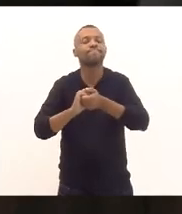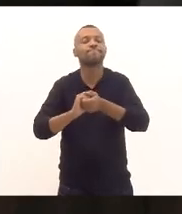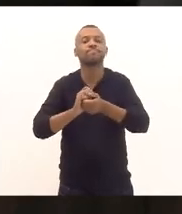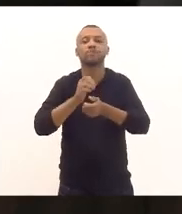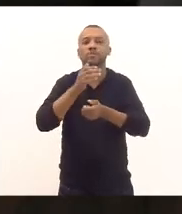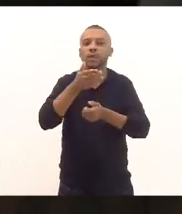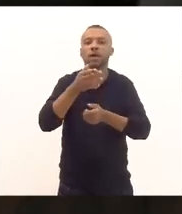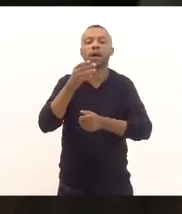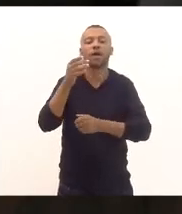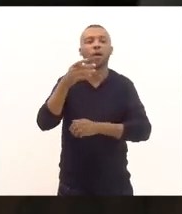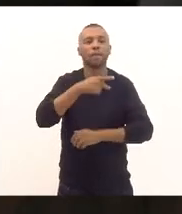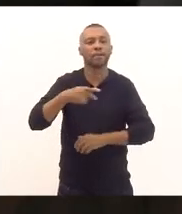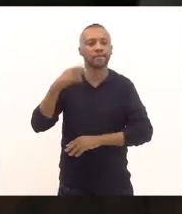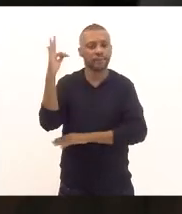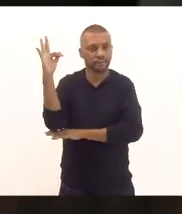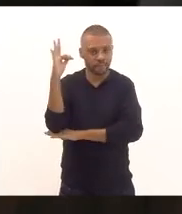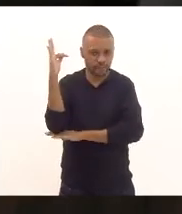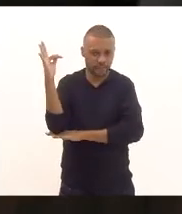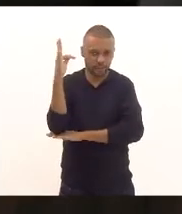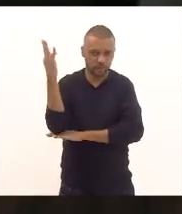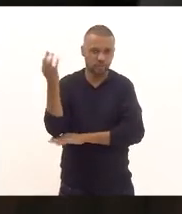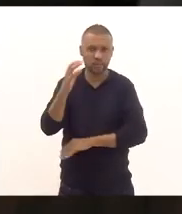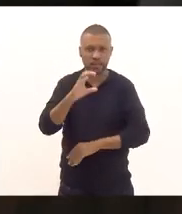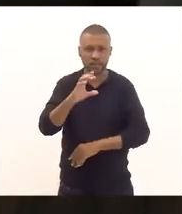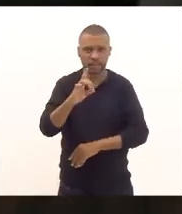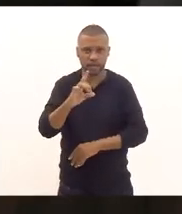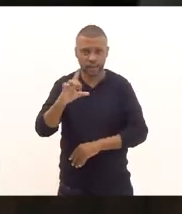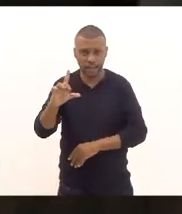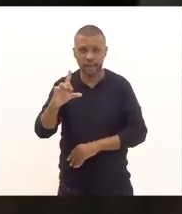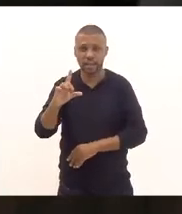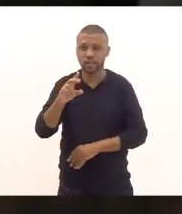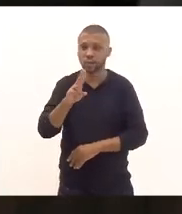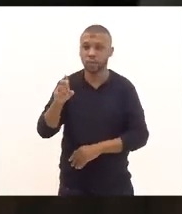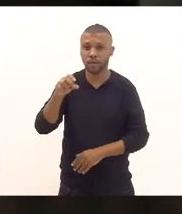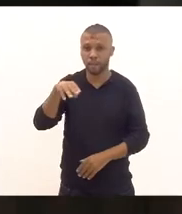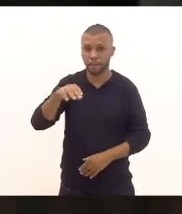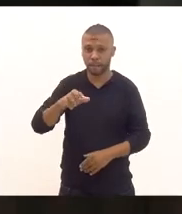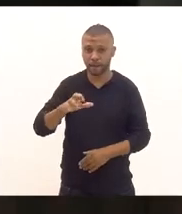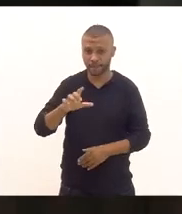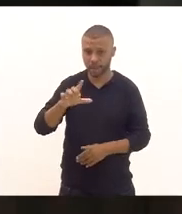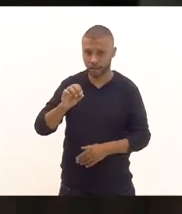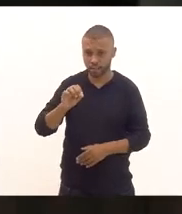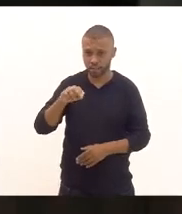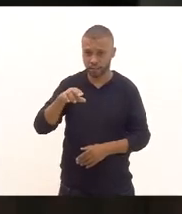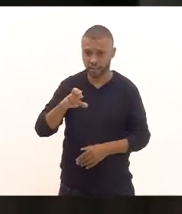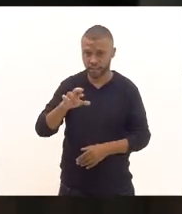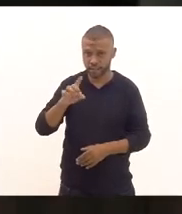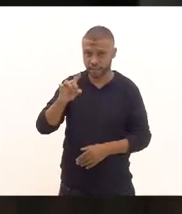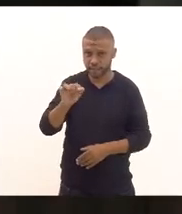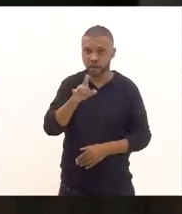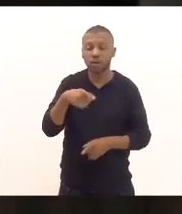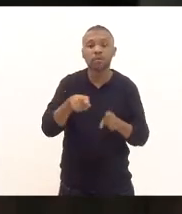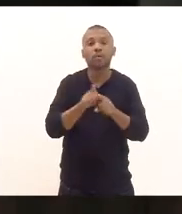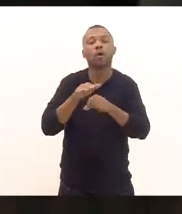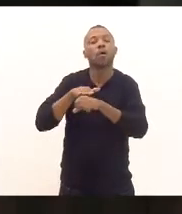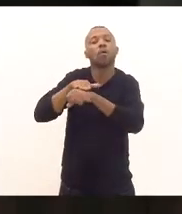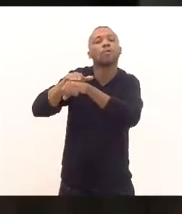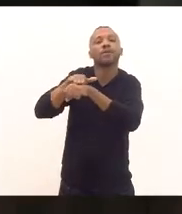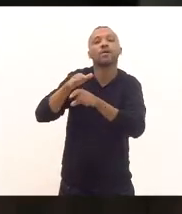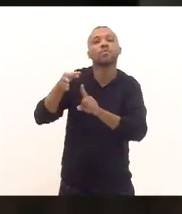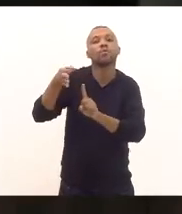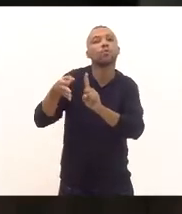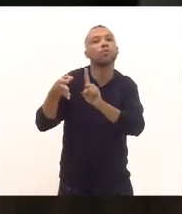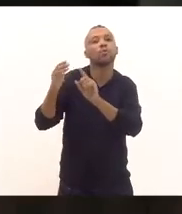cdls Marcelo Néri da seja bem-vindo meu irmão eu acabei de falar com Desembargador Ziraldo